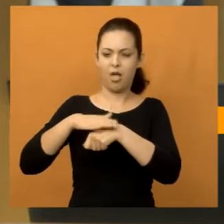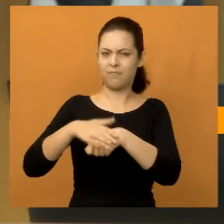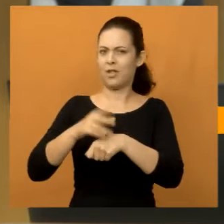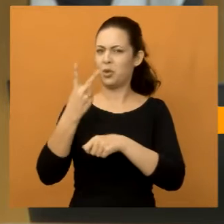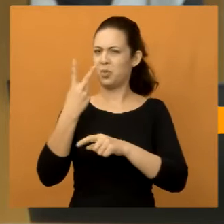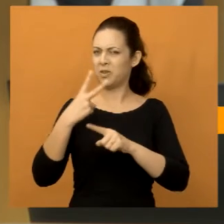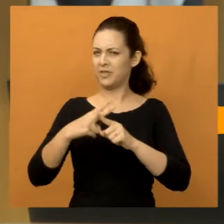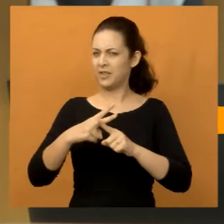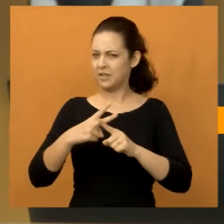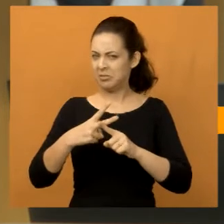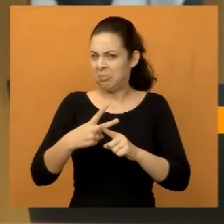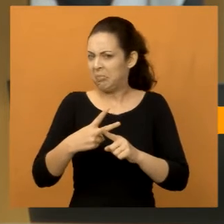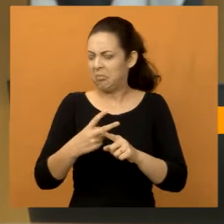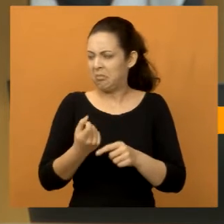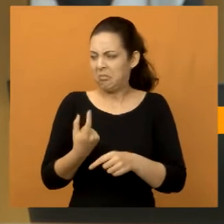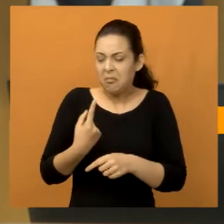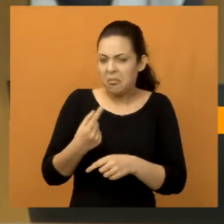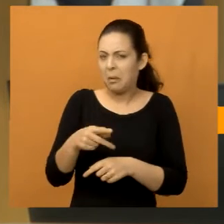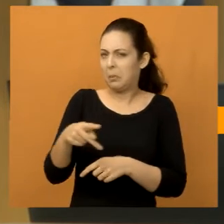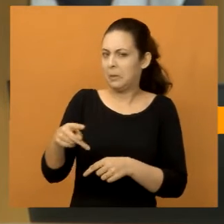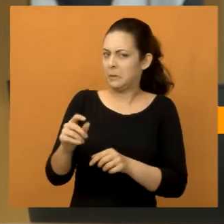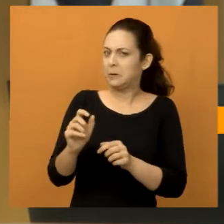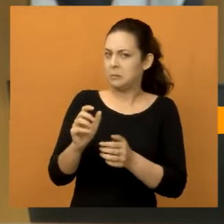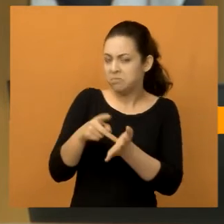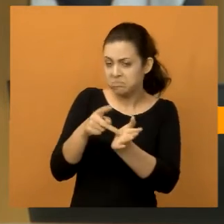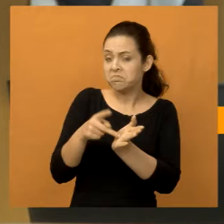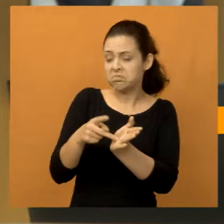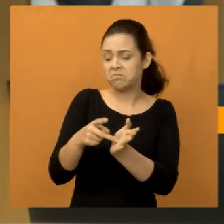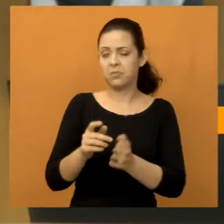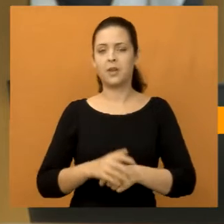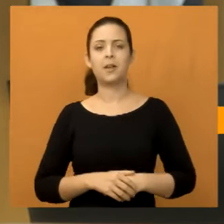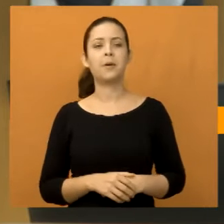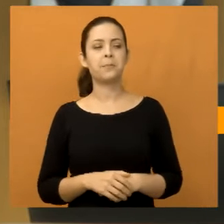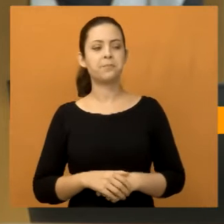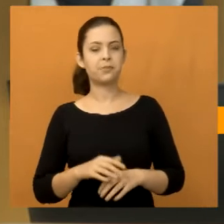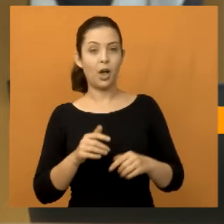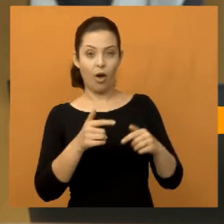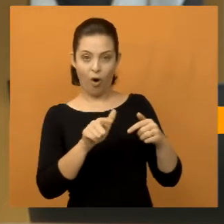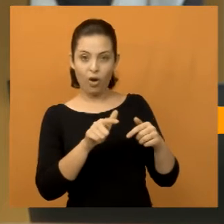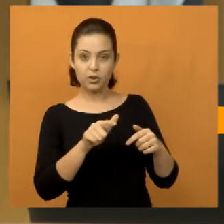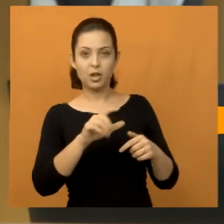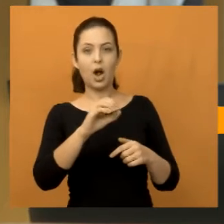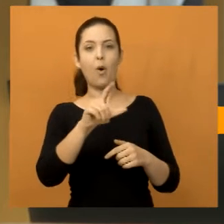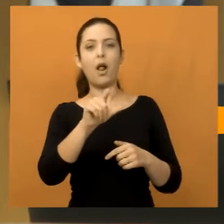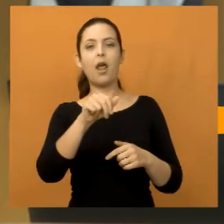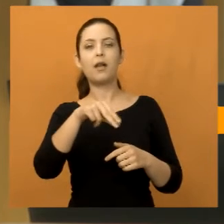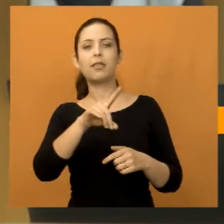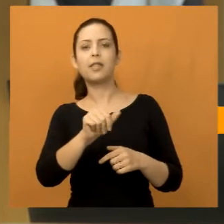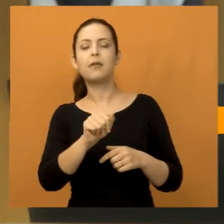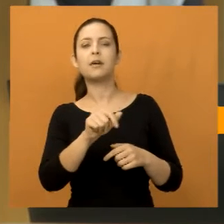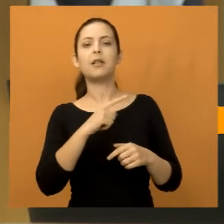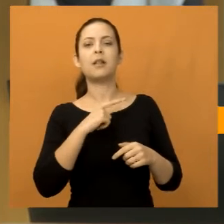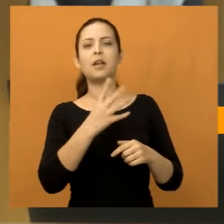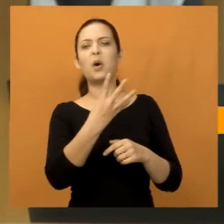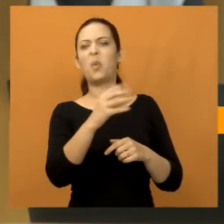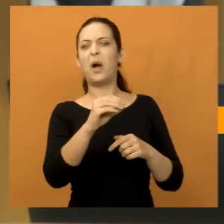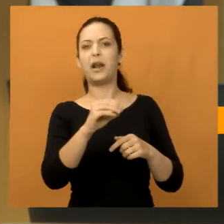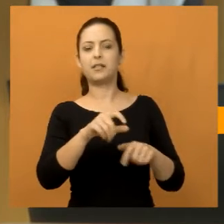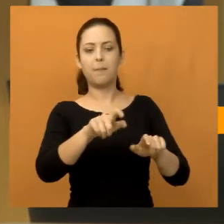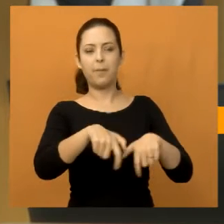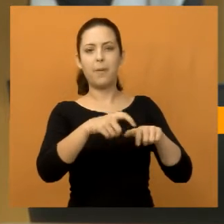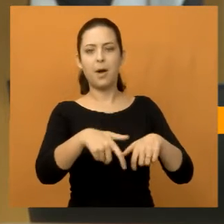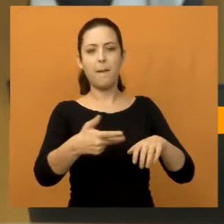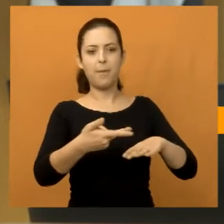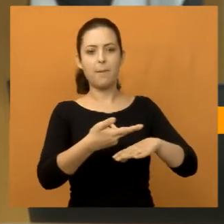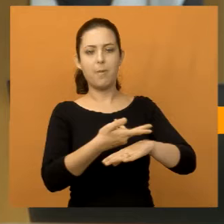2 vezes, né, isso mesmo, presidente? E acabou... Tem lotes no Jardim Holanda que contam com 40 capinas,